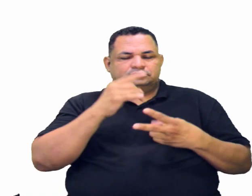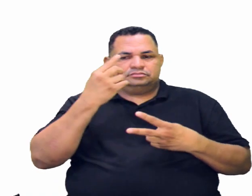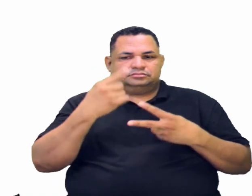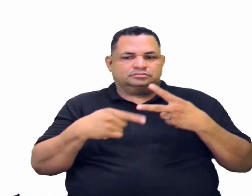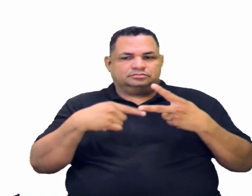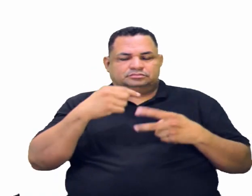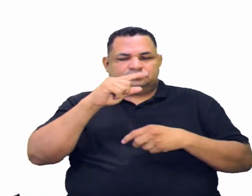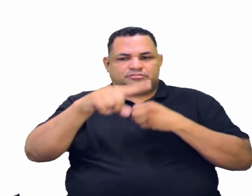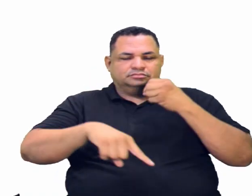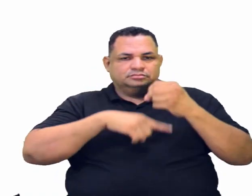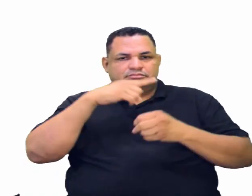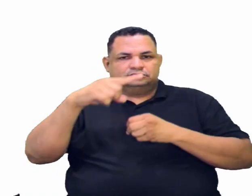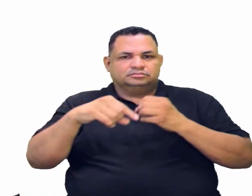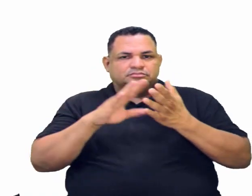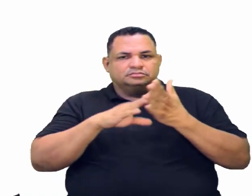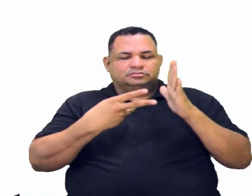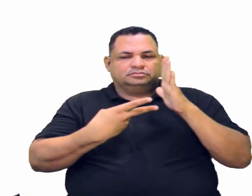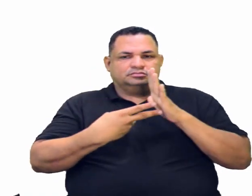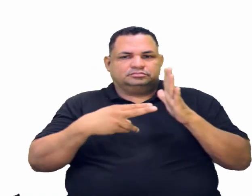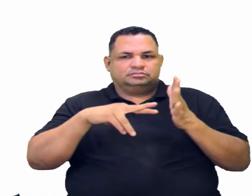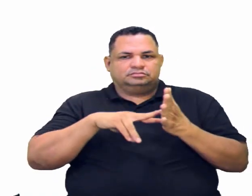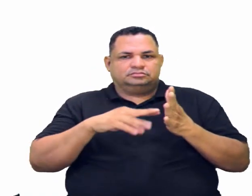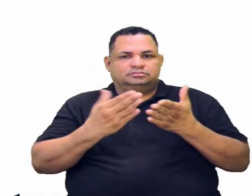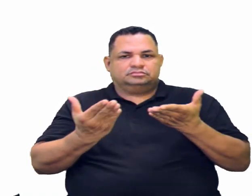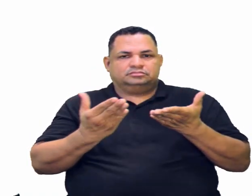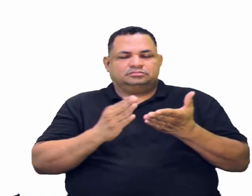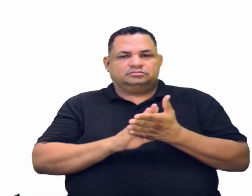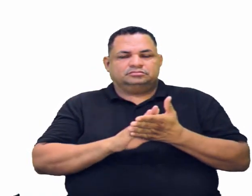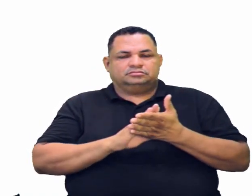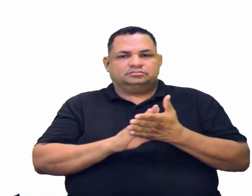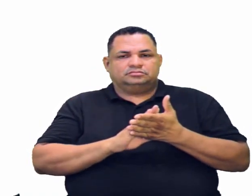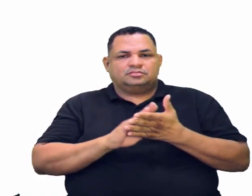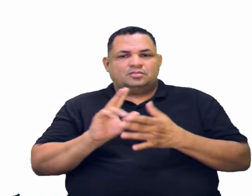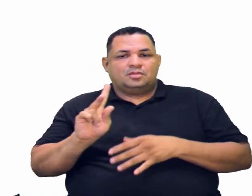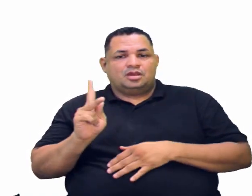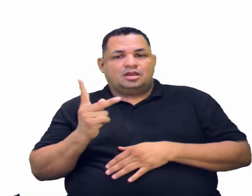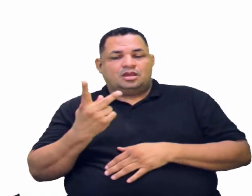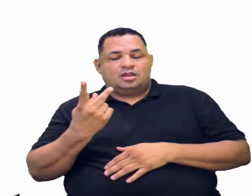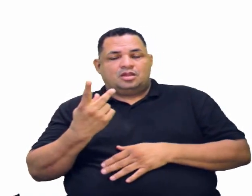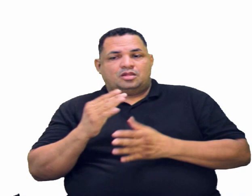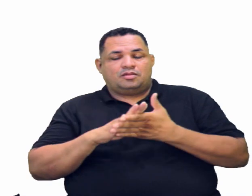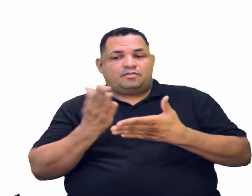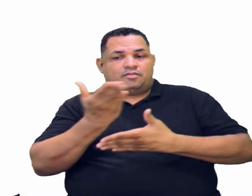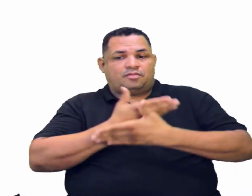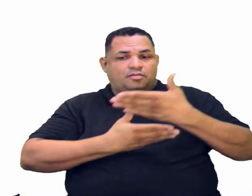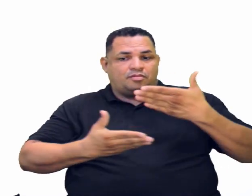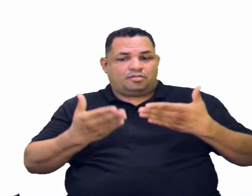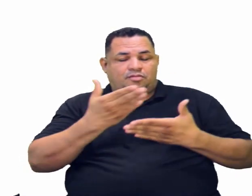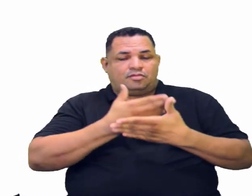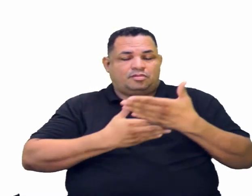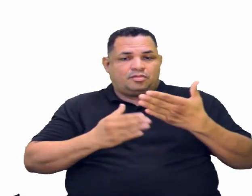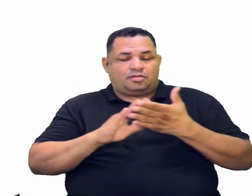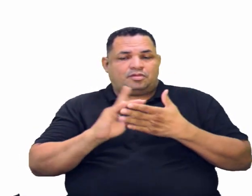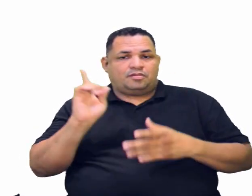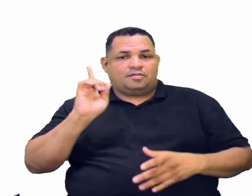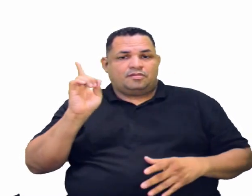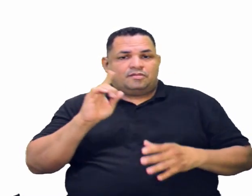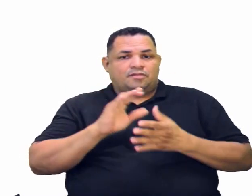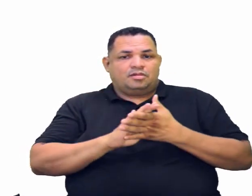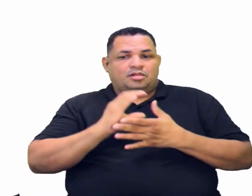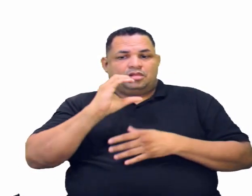átomos de carbono. Isso significa dizer que o hidrogênio que vai interagir, ele vai interagir aqui, ó,